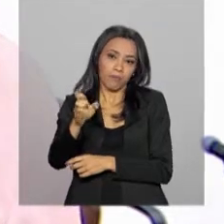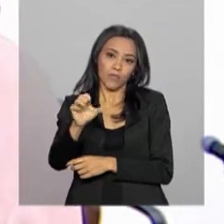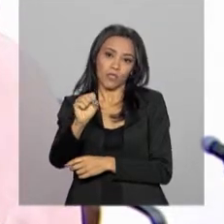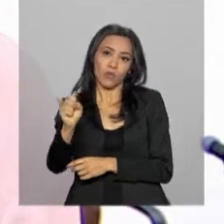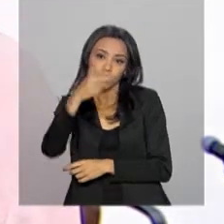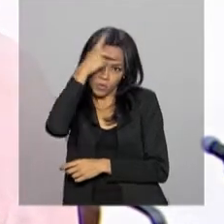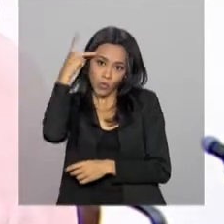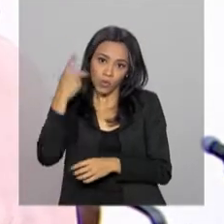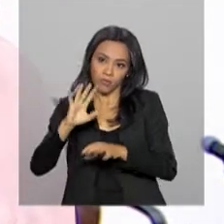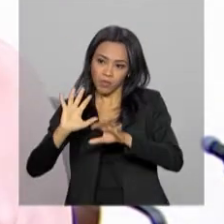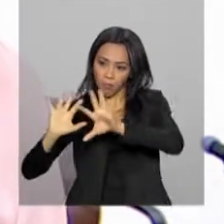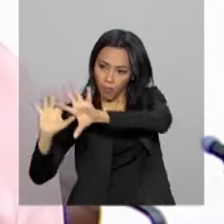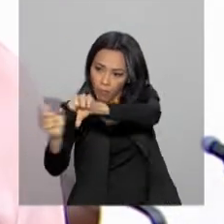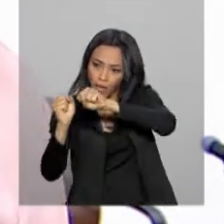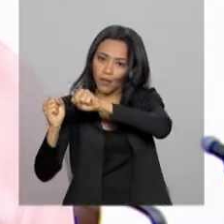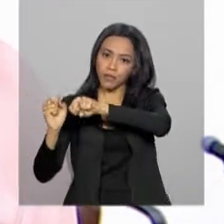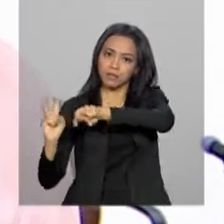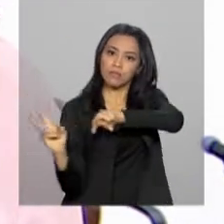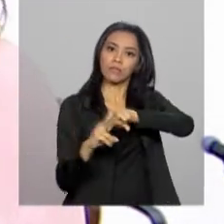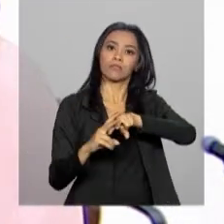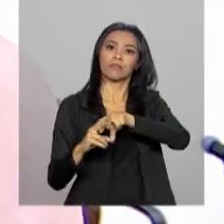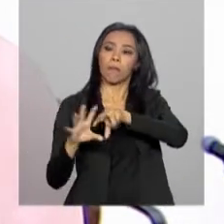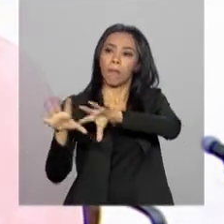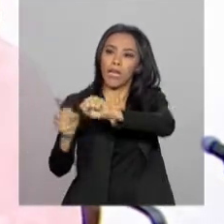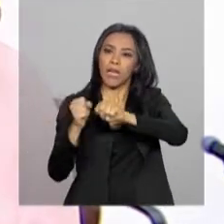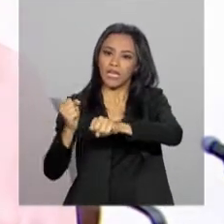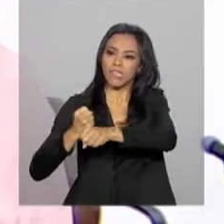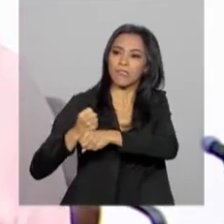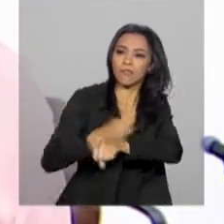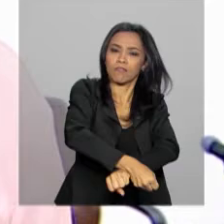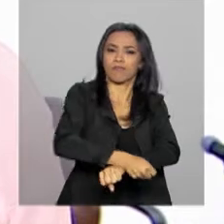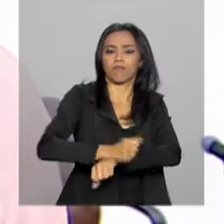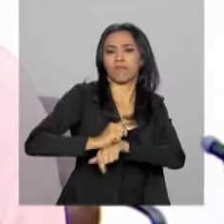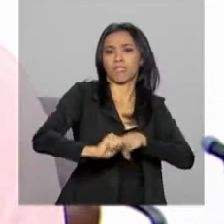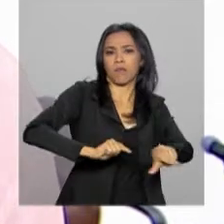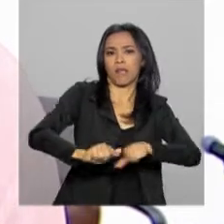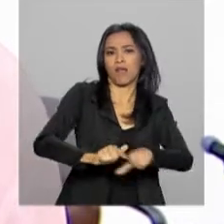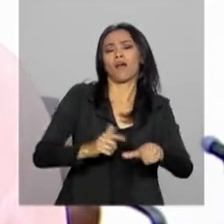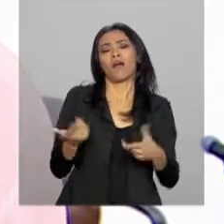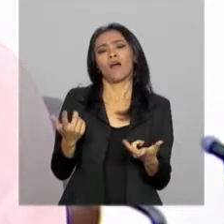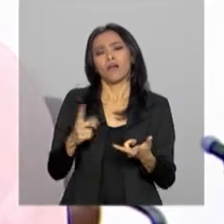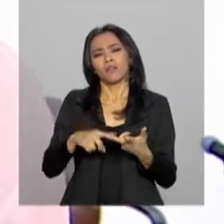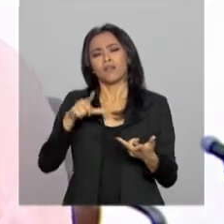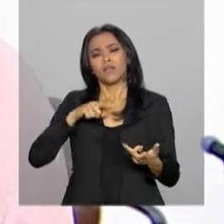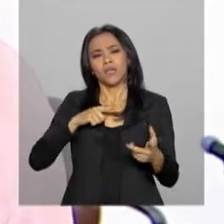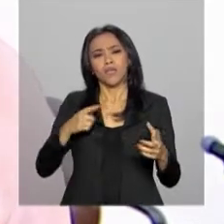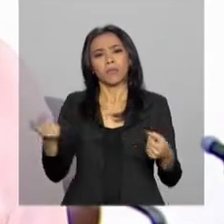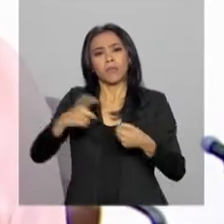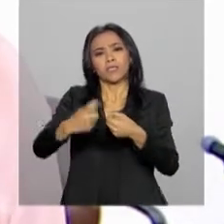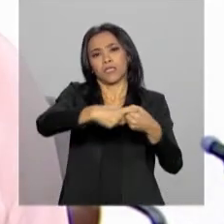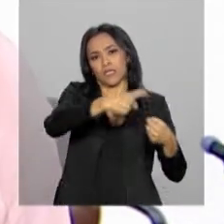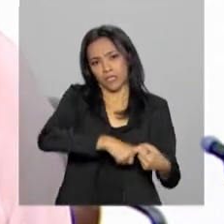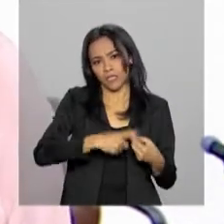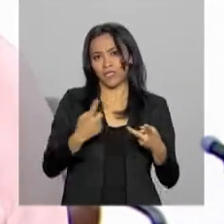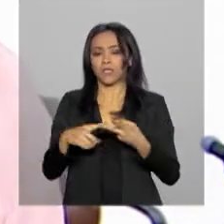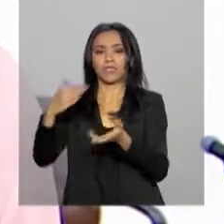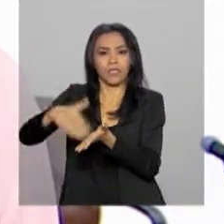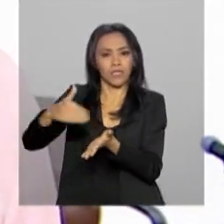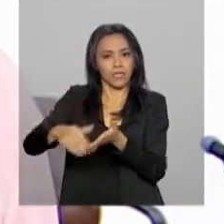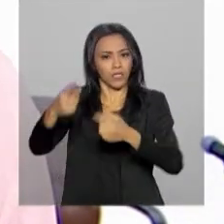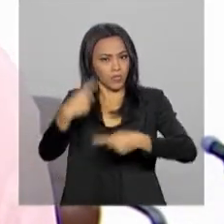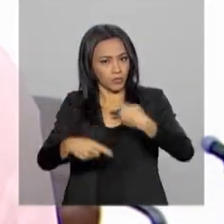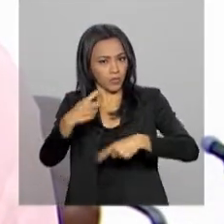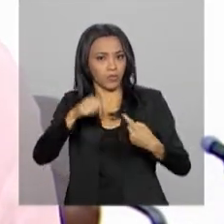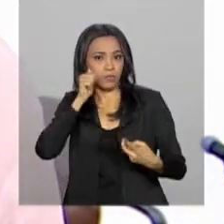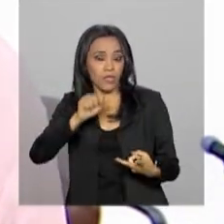vários órgãos inclusive ministério do trabalho é mister desenvolvimento social e combate à fome secretaria de políticas